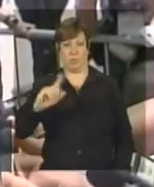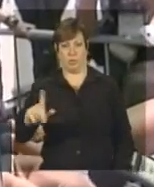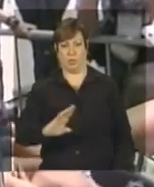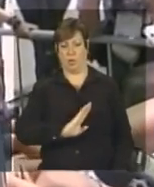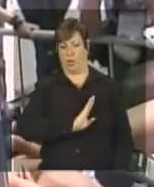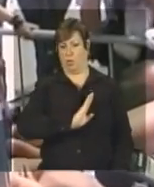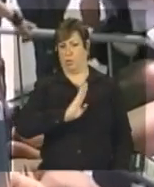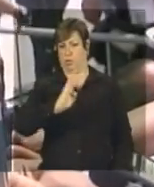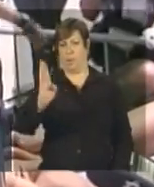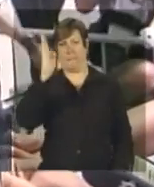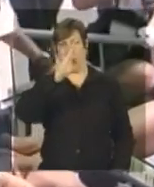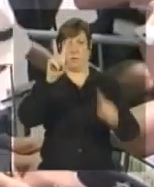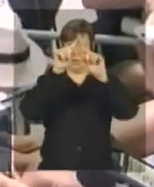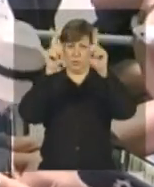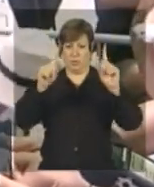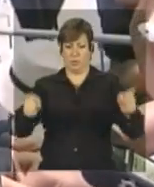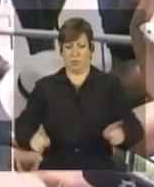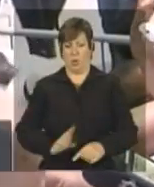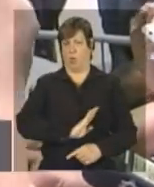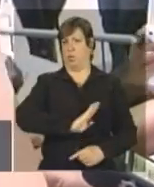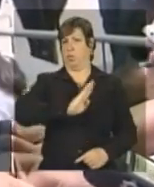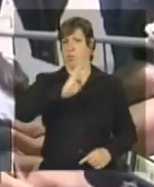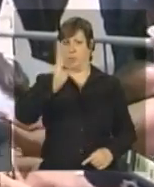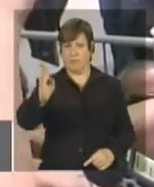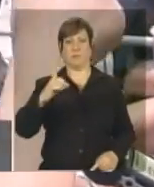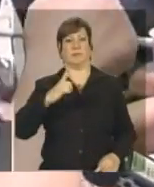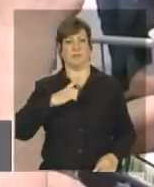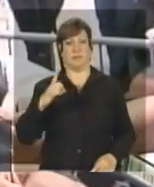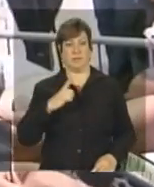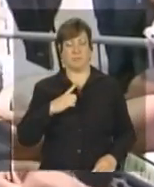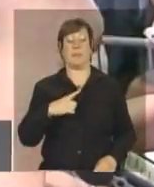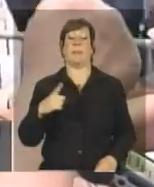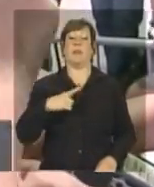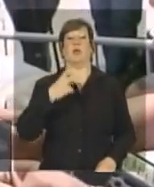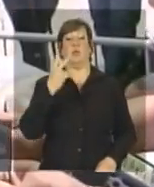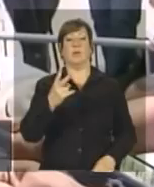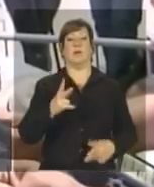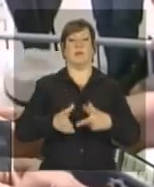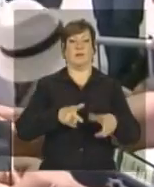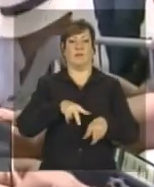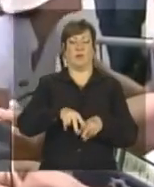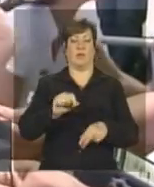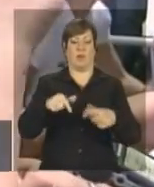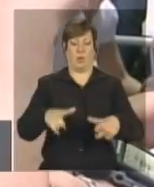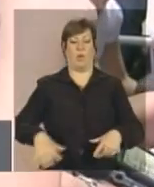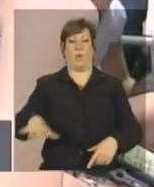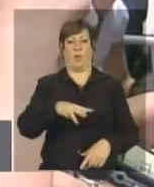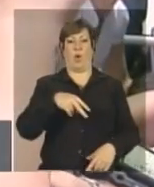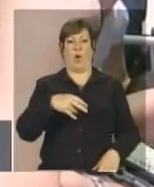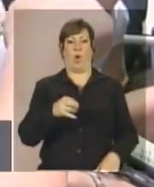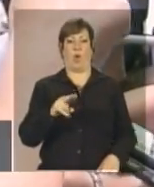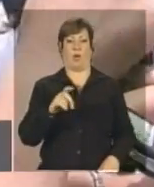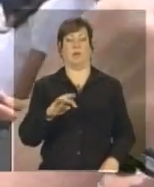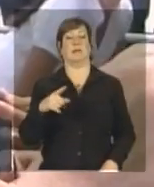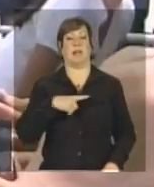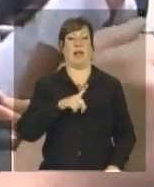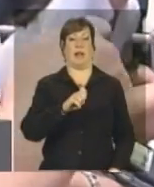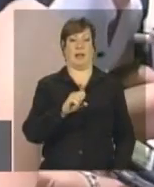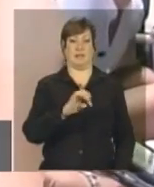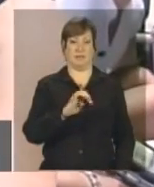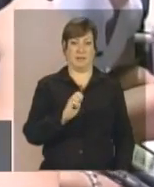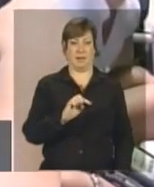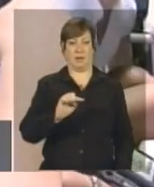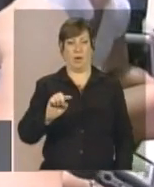o Brasil de ponta a ponta, que é essa a ideia. E você tem duas ferrovias aqui na região Nordeste. Uma que é a